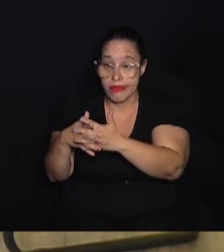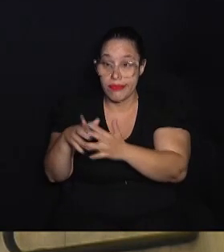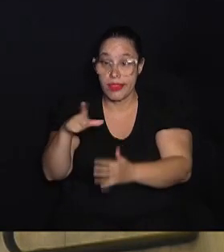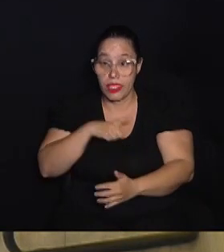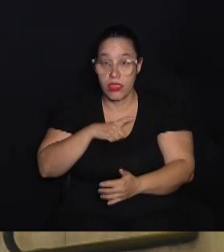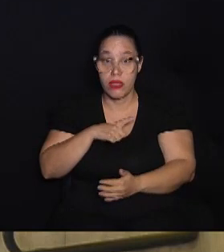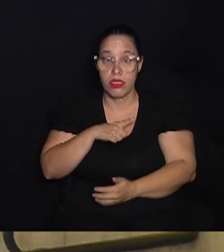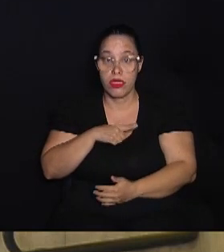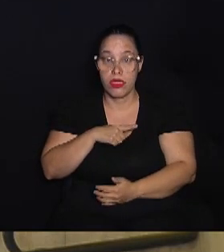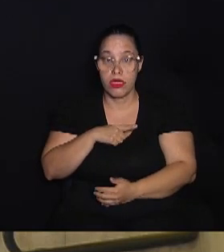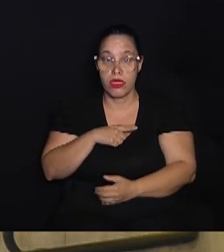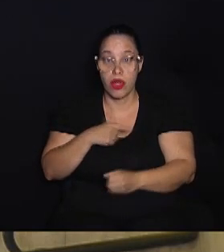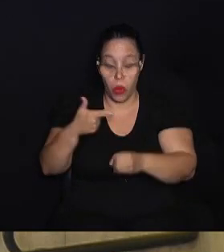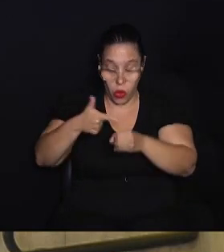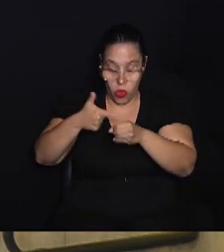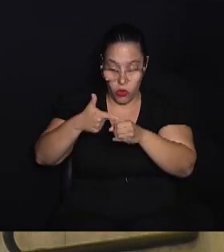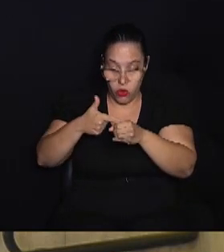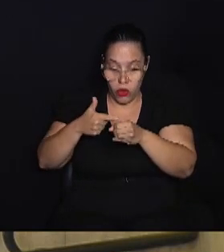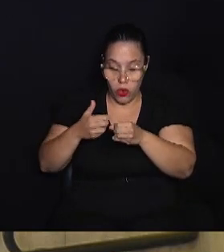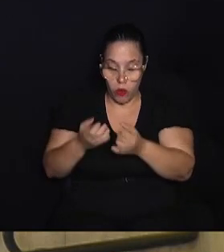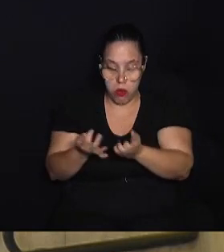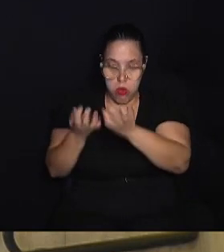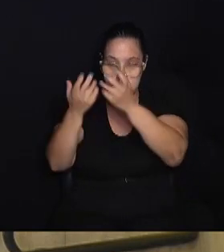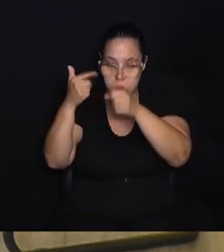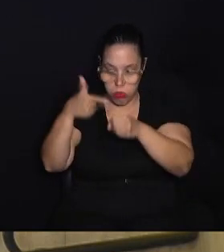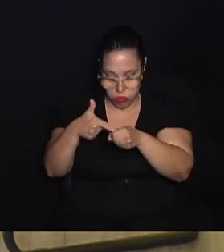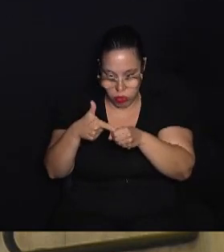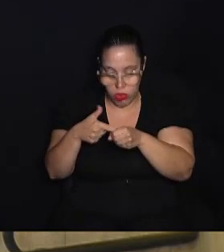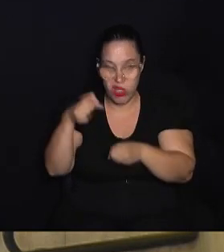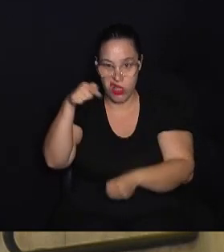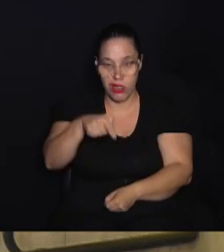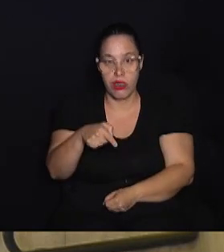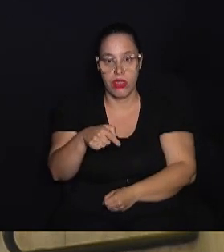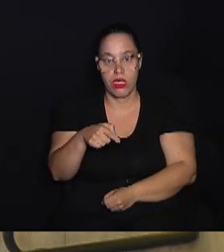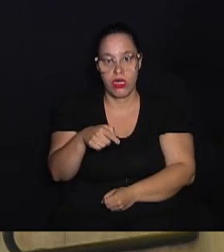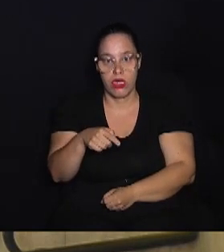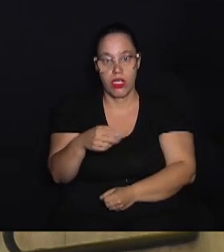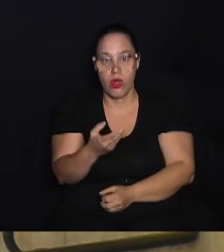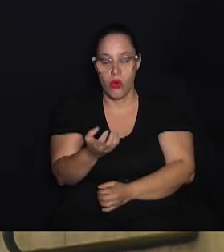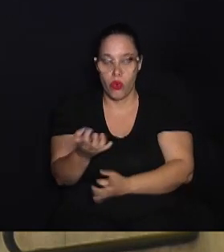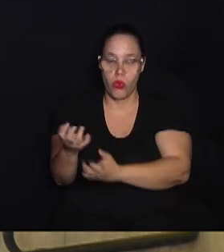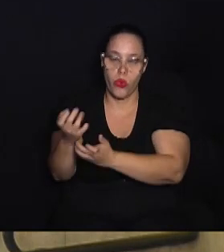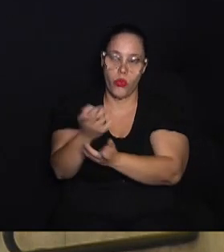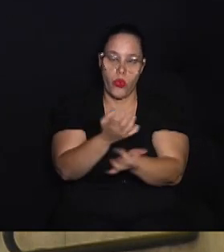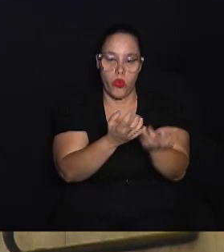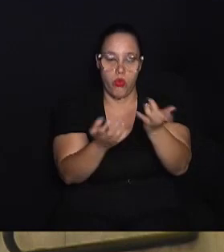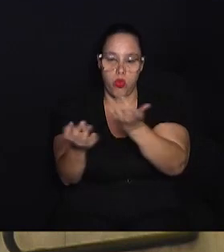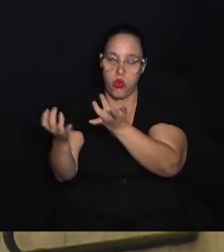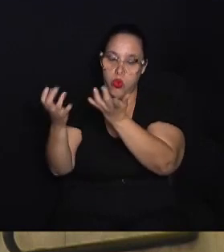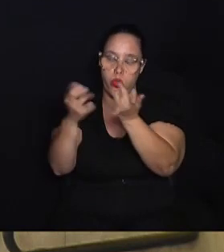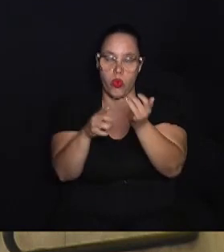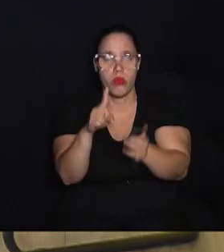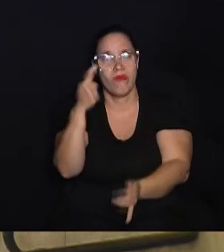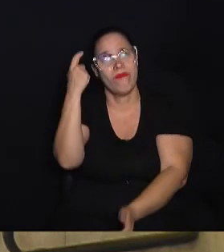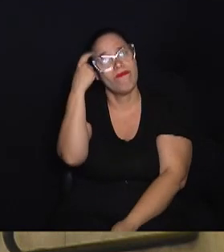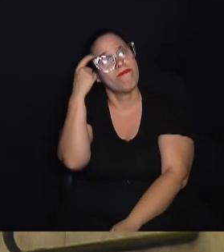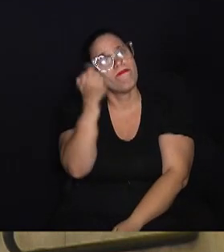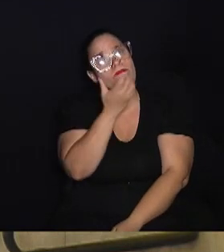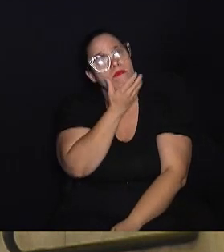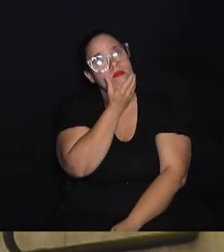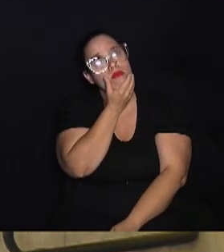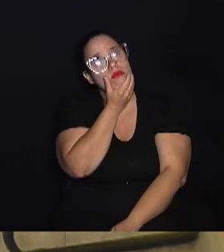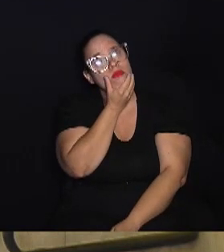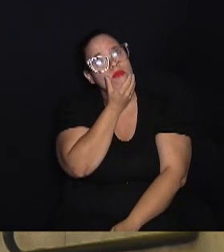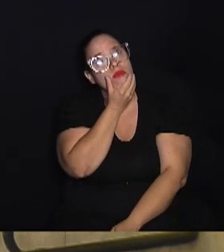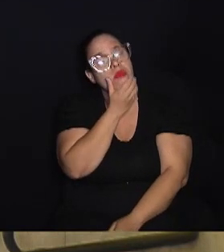né, de fóssil, né? É isso? Aqui a gente tem a questão da nossa vegetação. O que a gente precisa pensar para